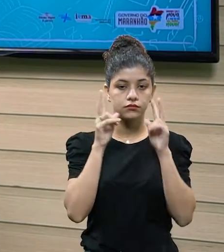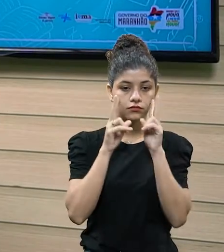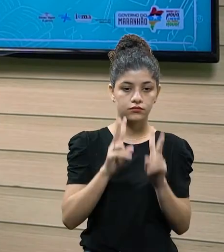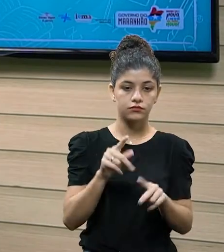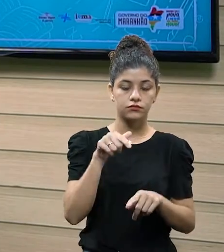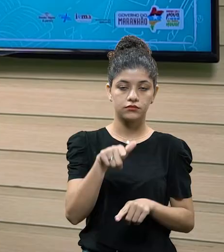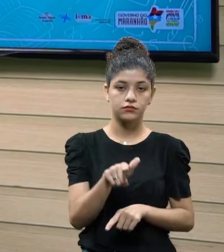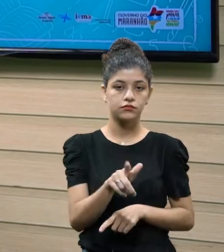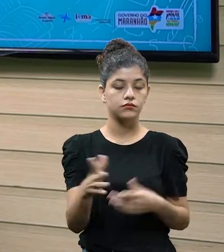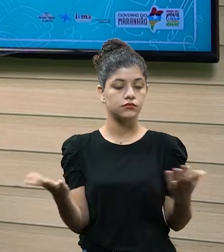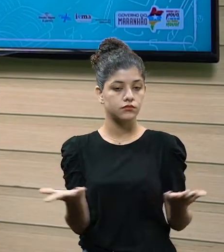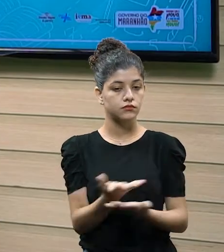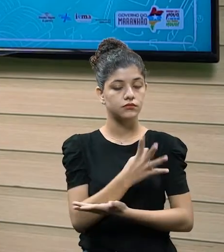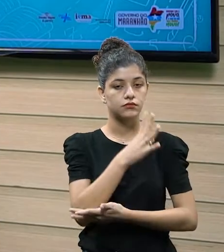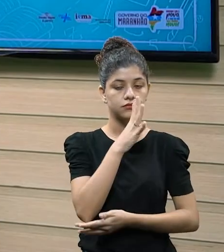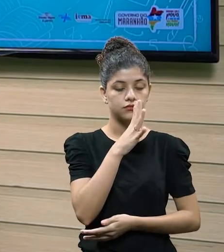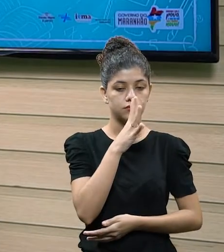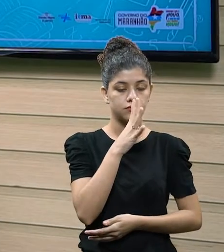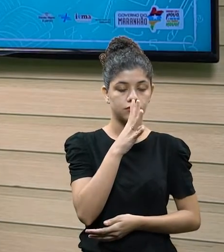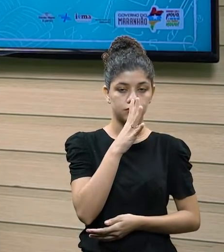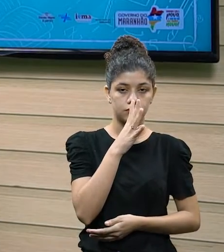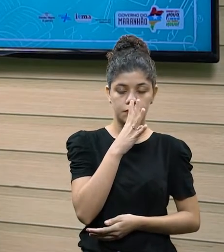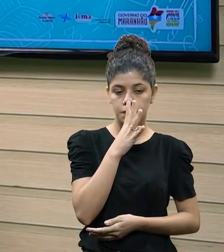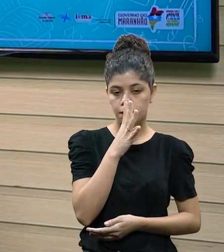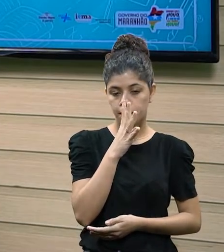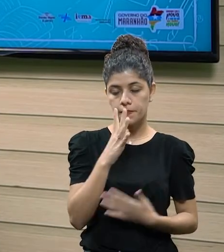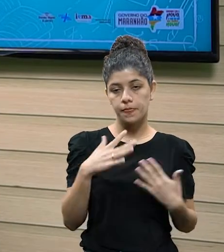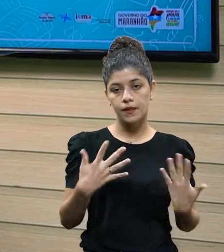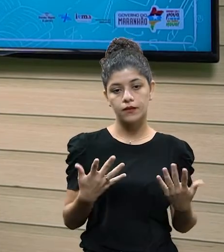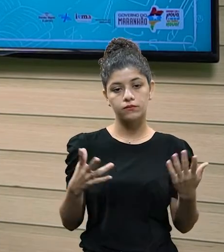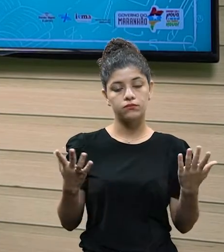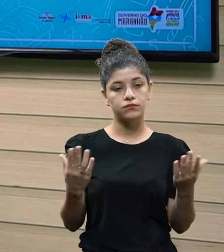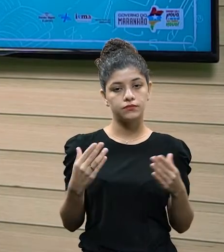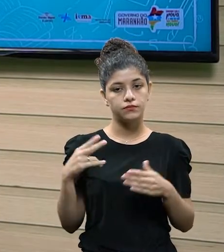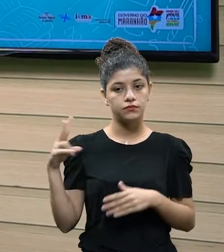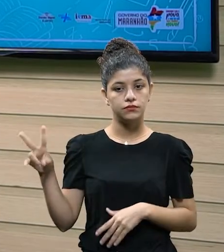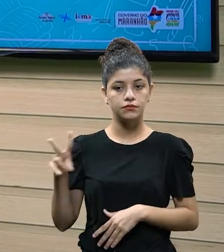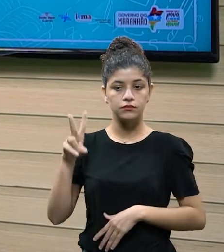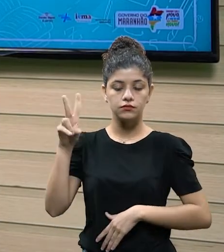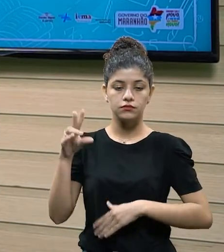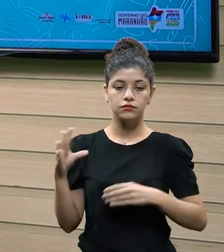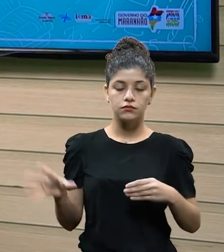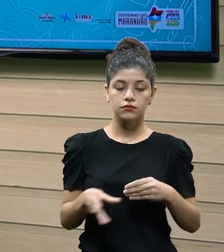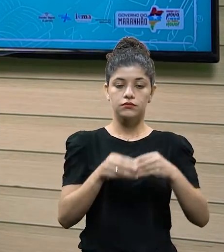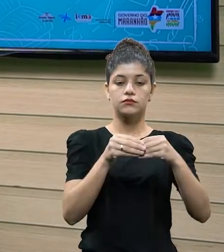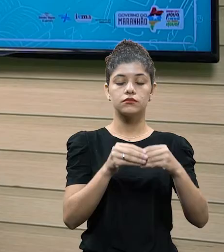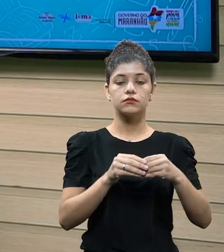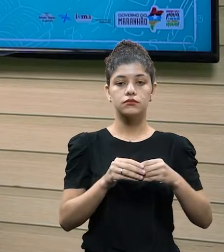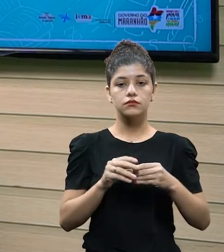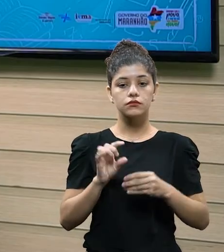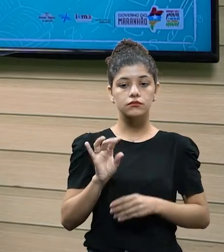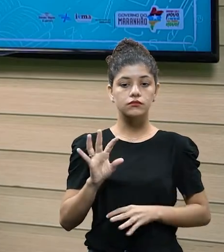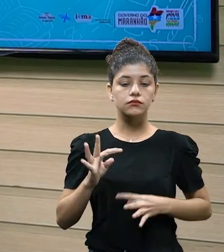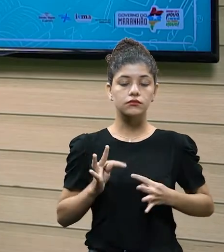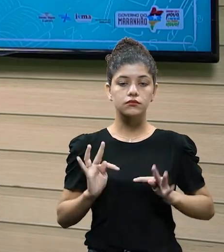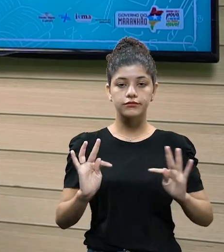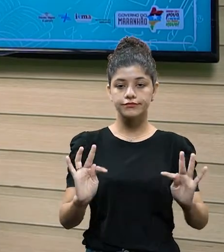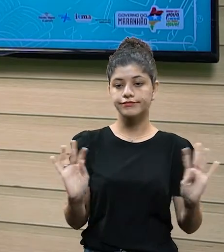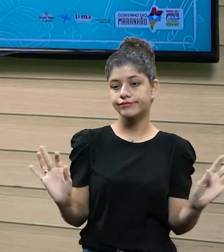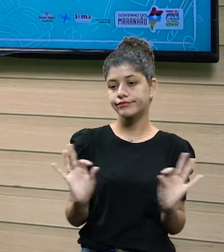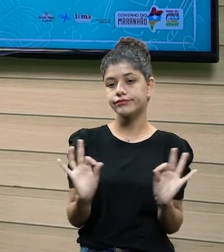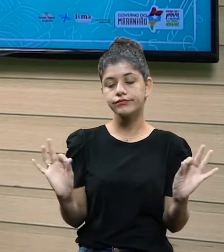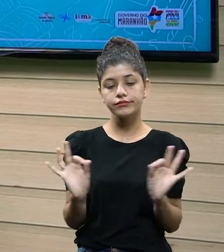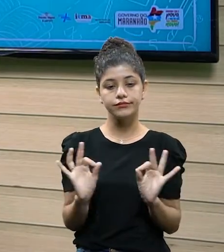processo aqui que você agora está nos assistindo, né? Então, nós agregamos valores, né? Eu costumo falar, só a tecnologia não adianta.